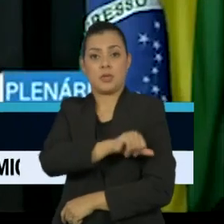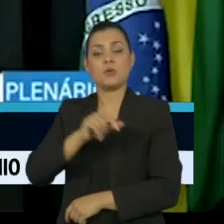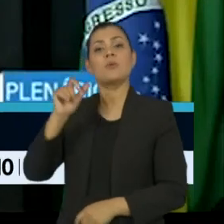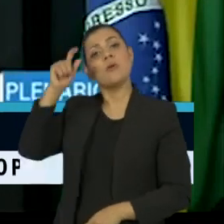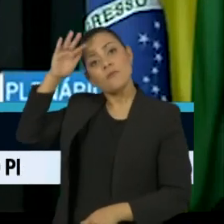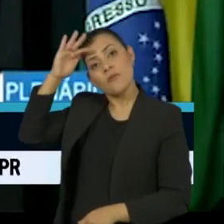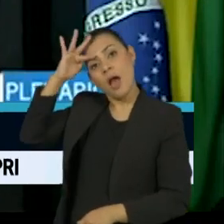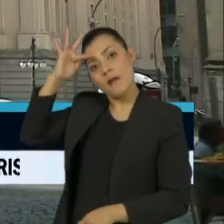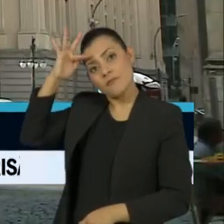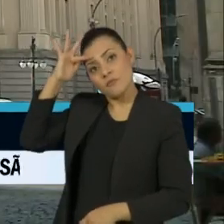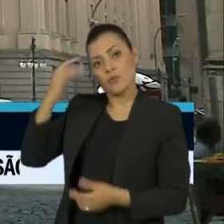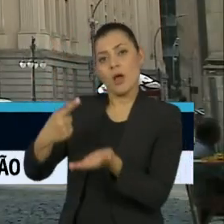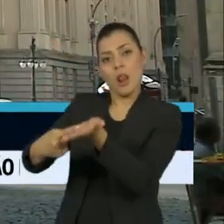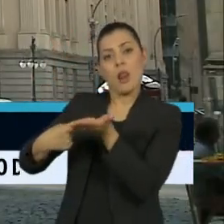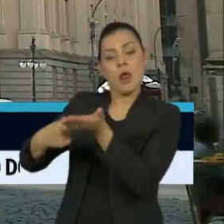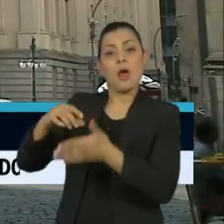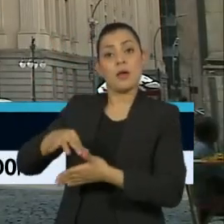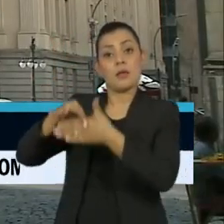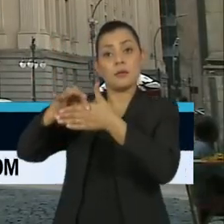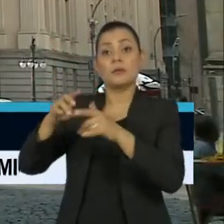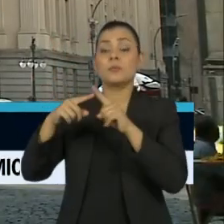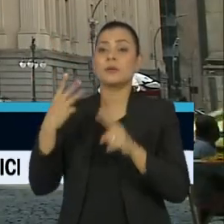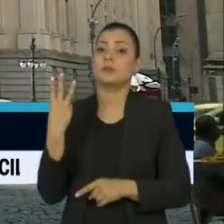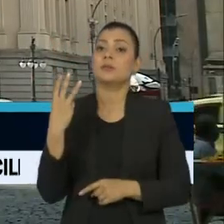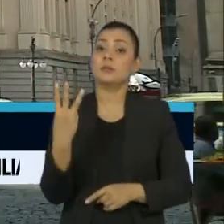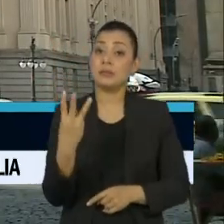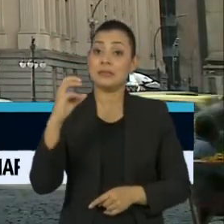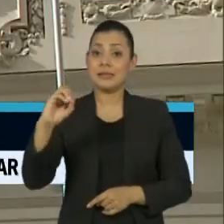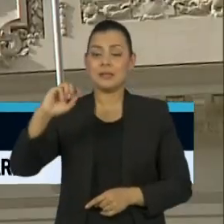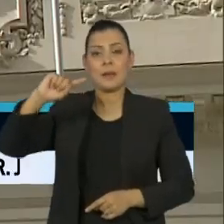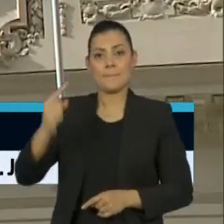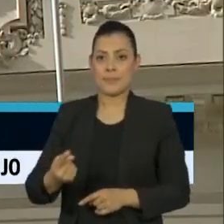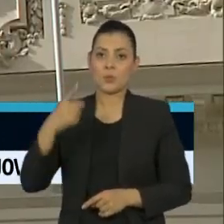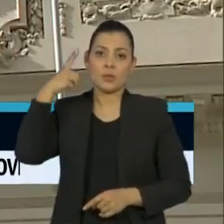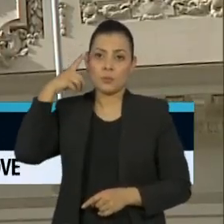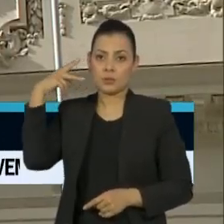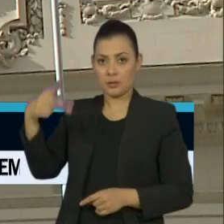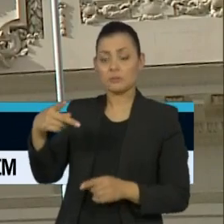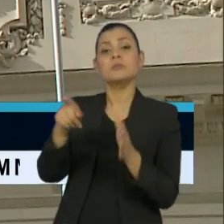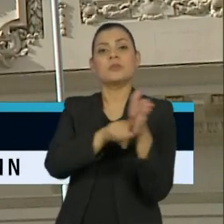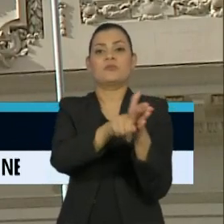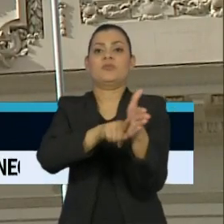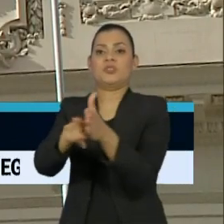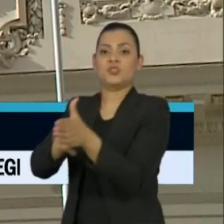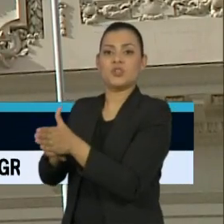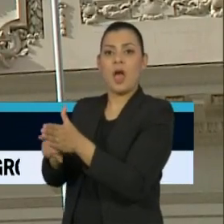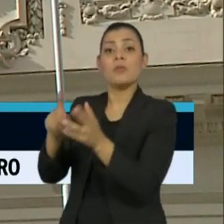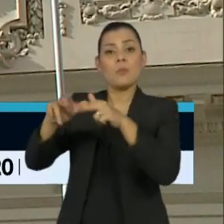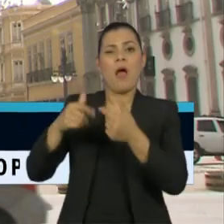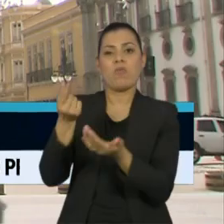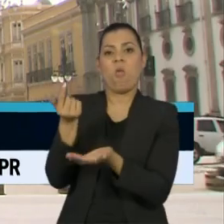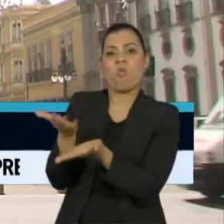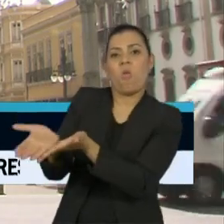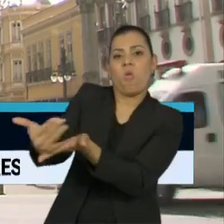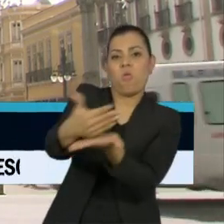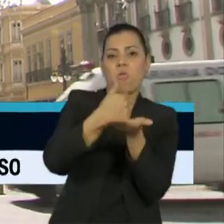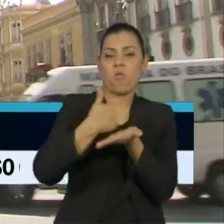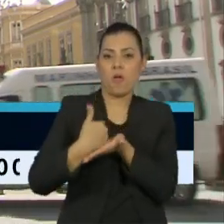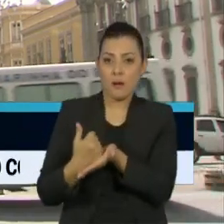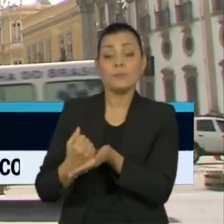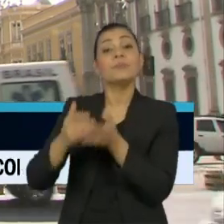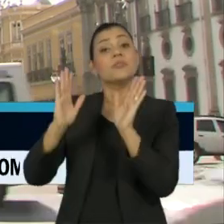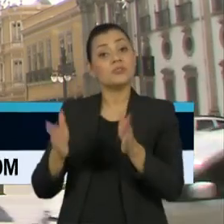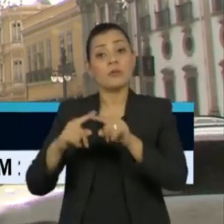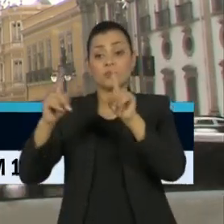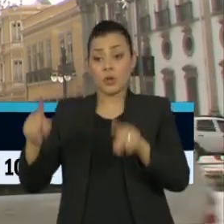Bolsonaro. Ao todo, cerca de 30 deputados estaduais do Rio de Janeiro são investigados pelo esquema da rachadinha, em que servidores